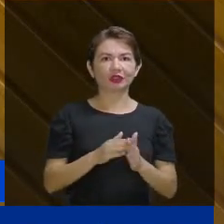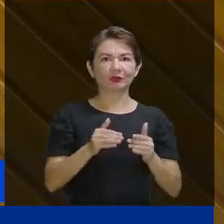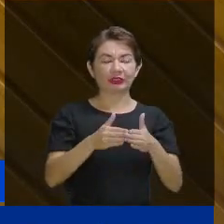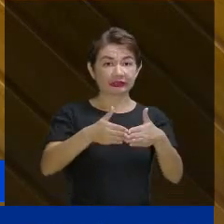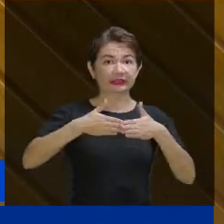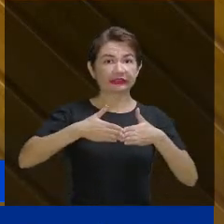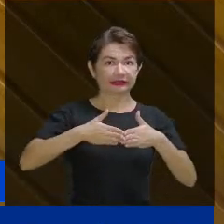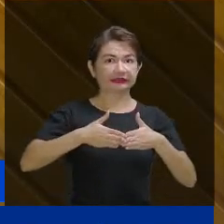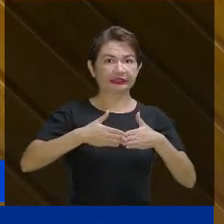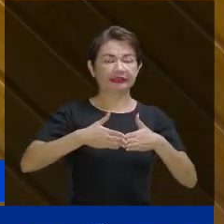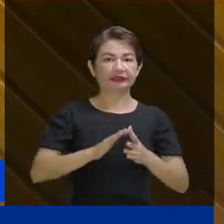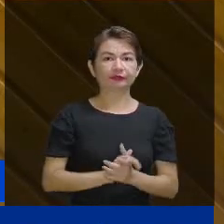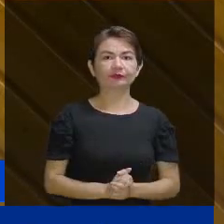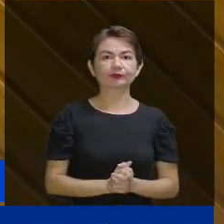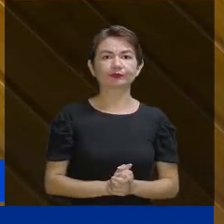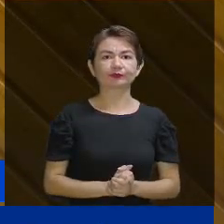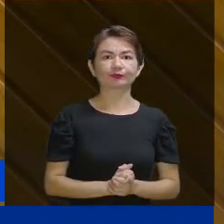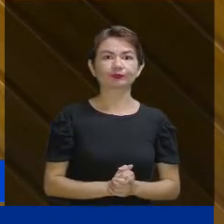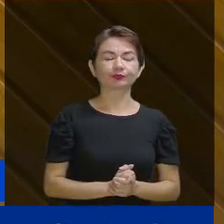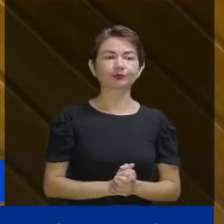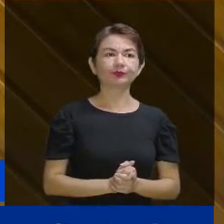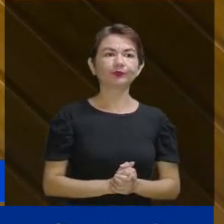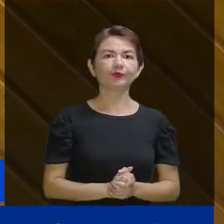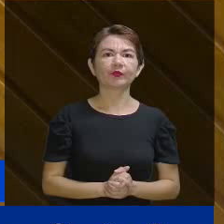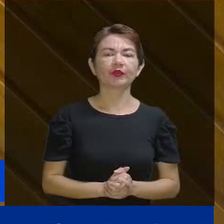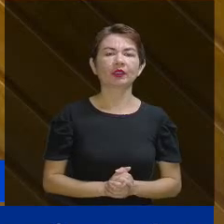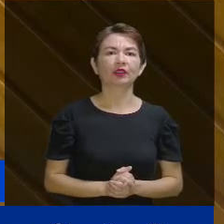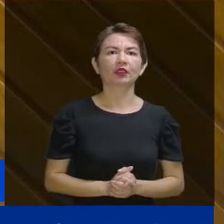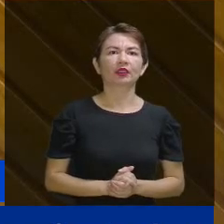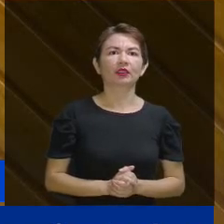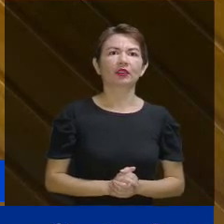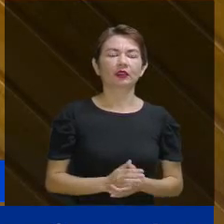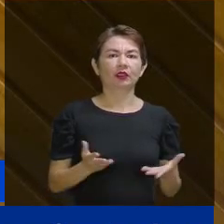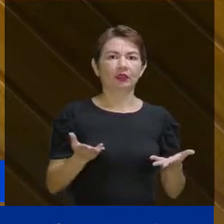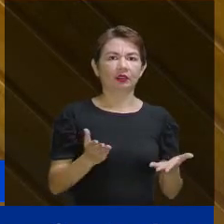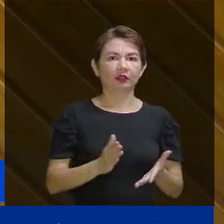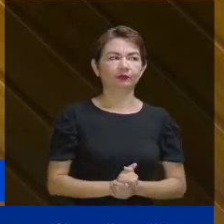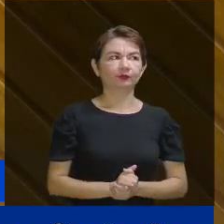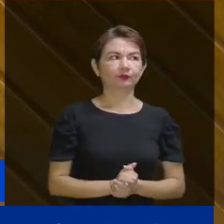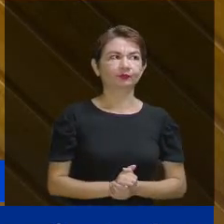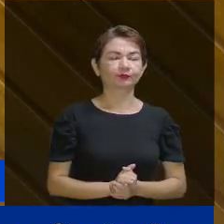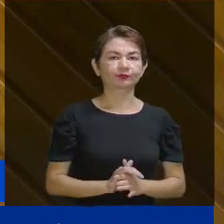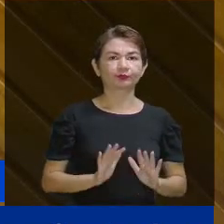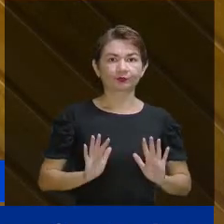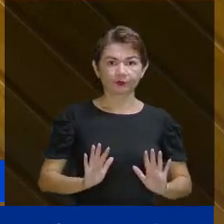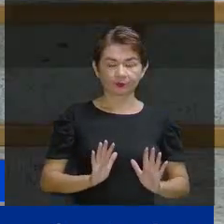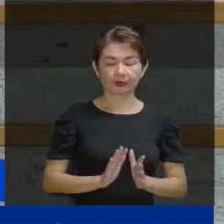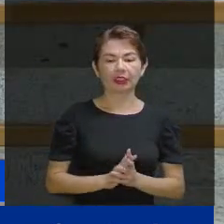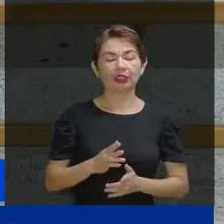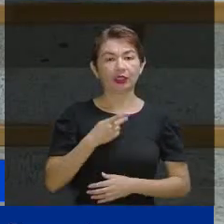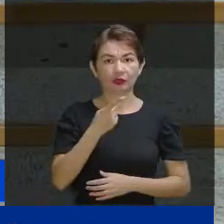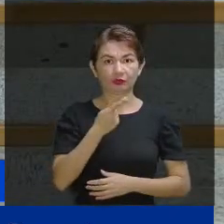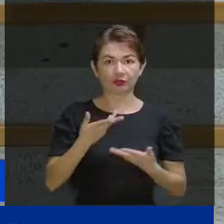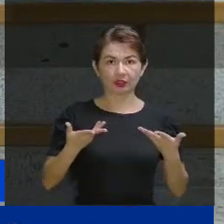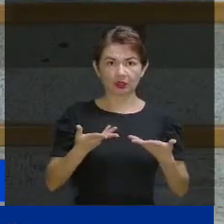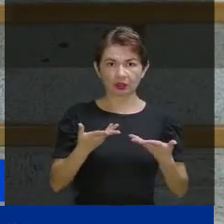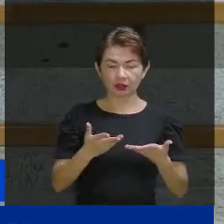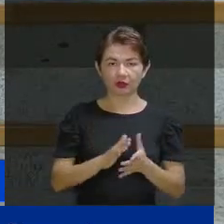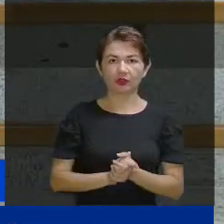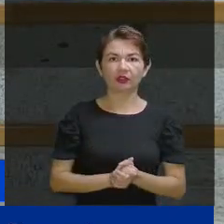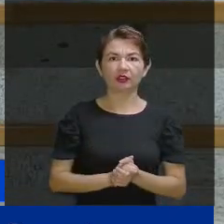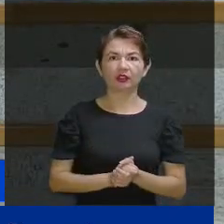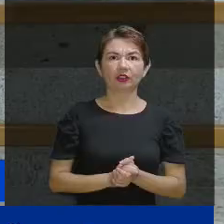peço licença, não vou entrar no mérito dos embargos, para trazer à ordem essa questão regimental, senhor presidente. Sim, eu vou enfrentar logo, peço